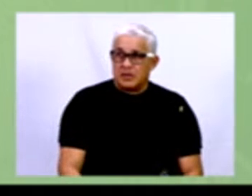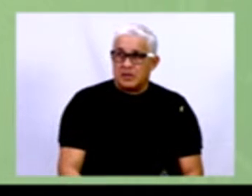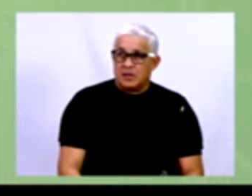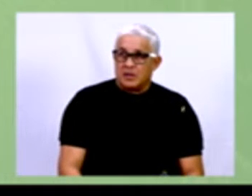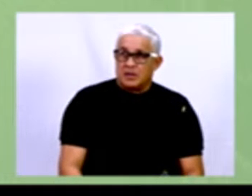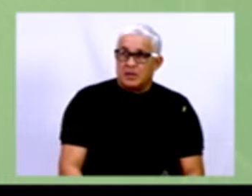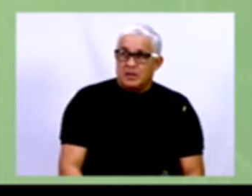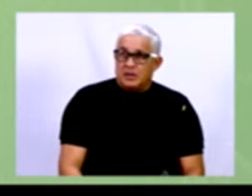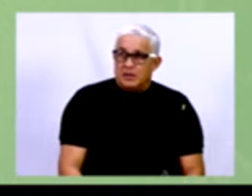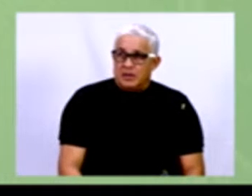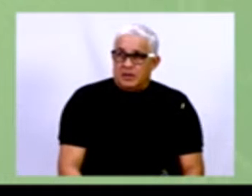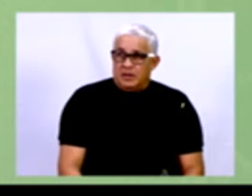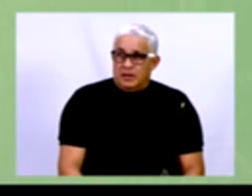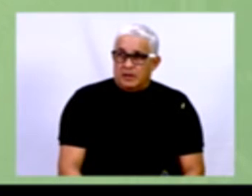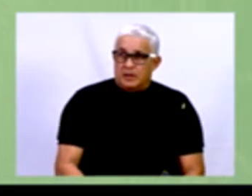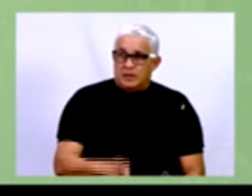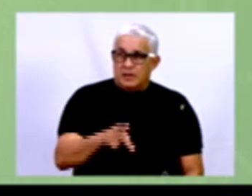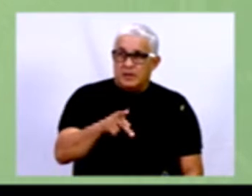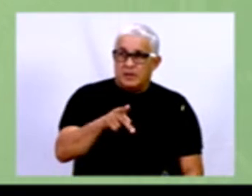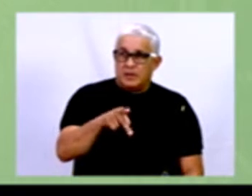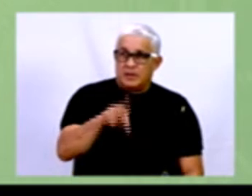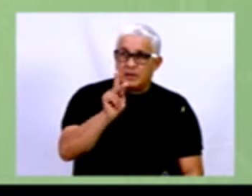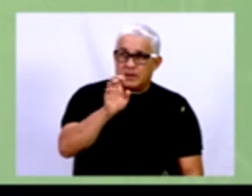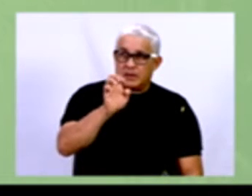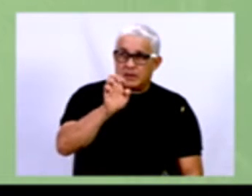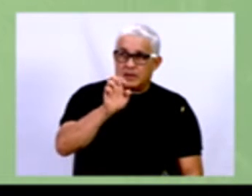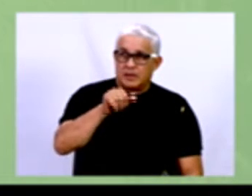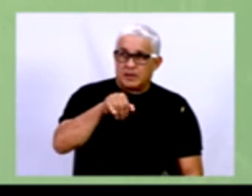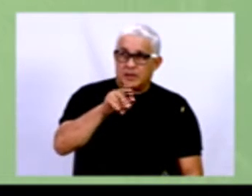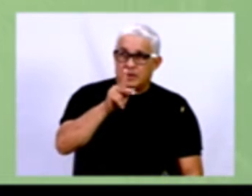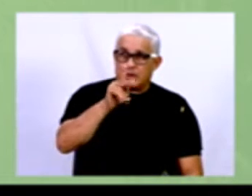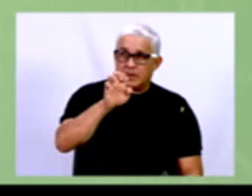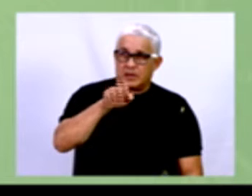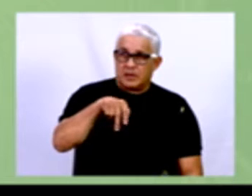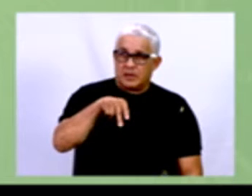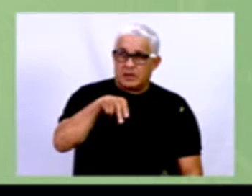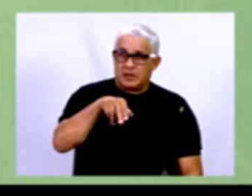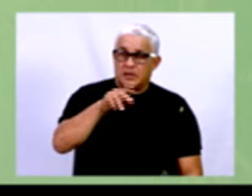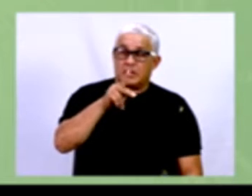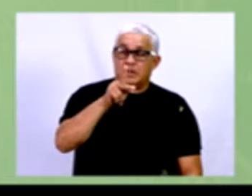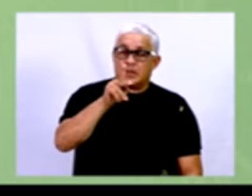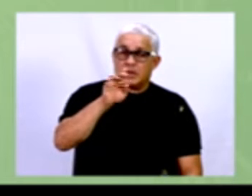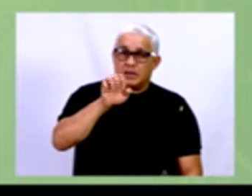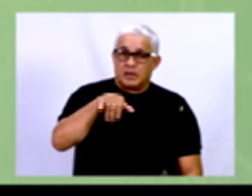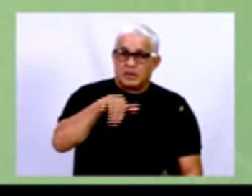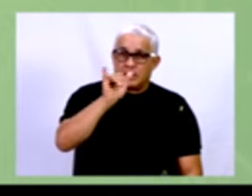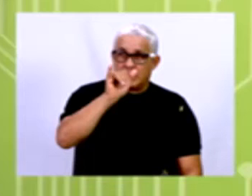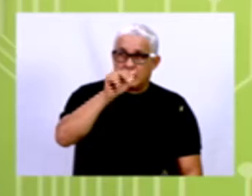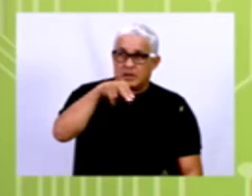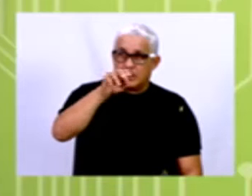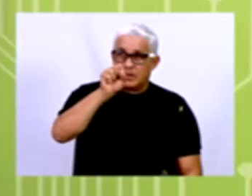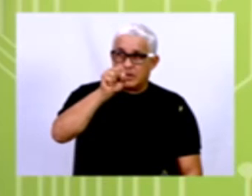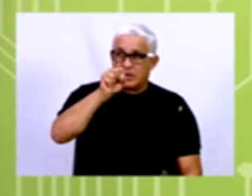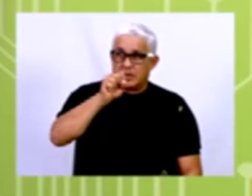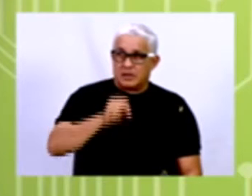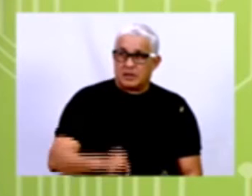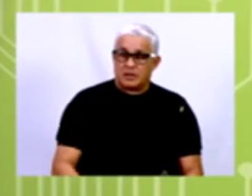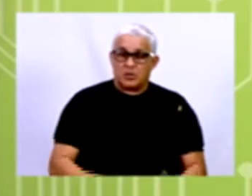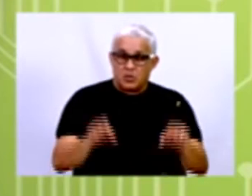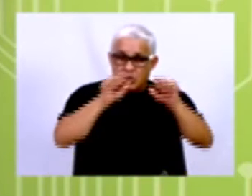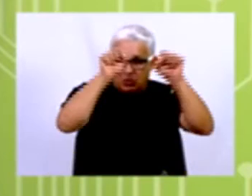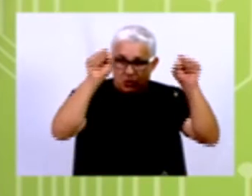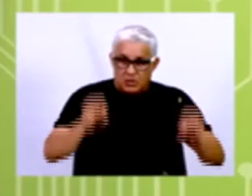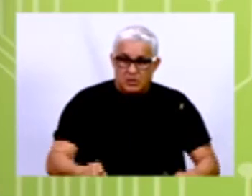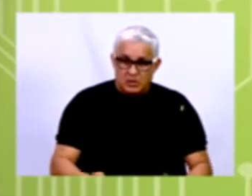exemplo, e os demais economistas, e a própria história, vai mostrar que o sistema, por mais que